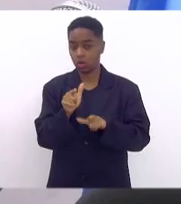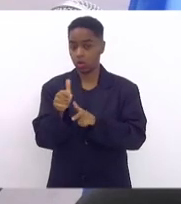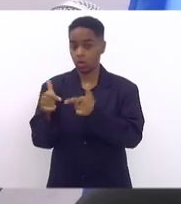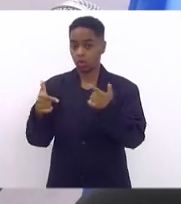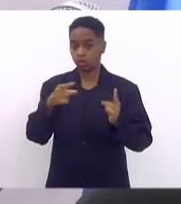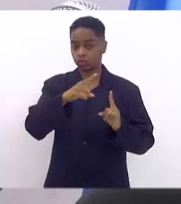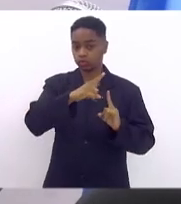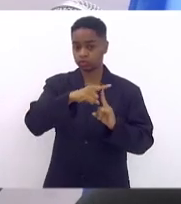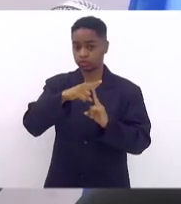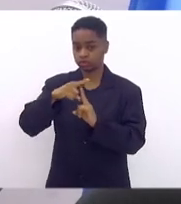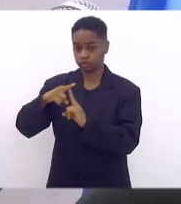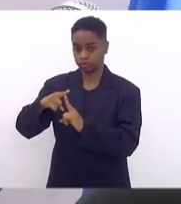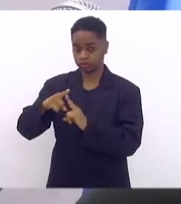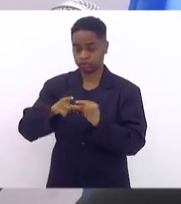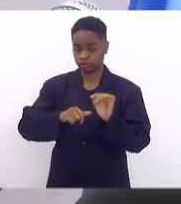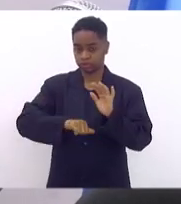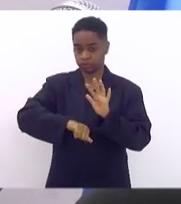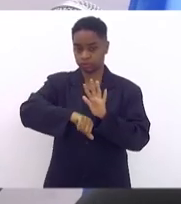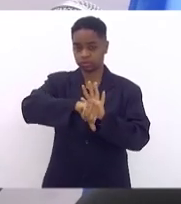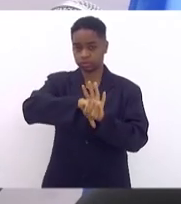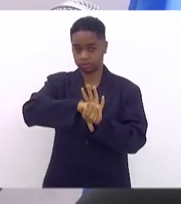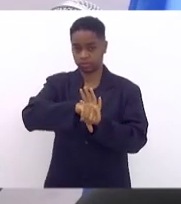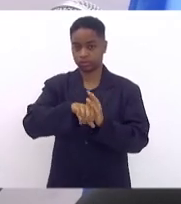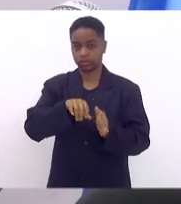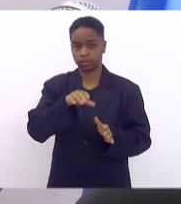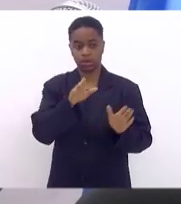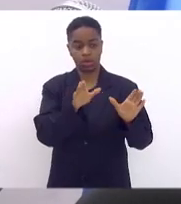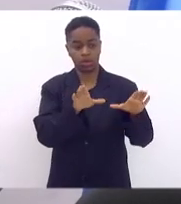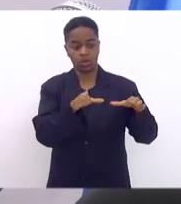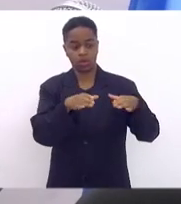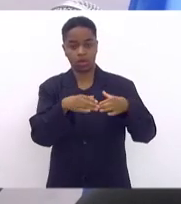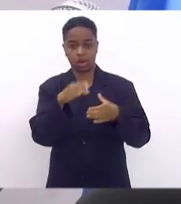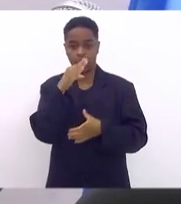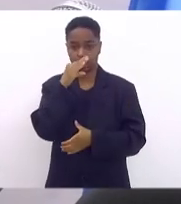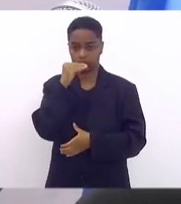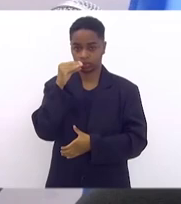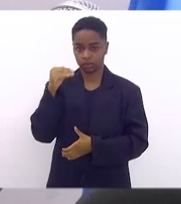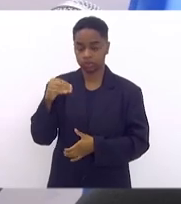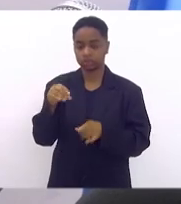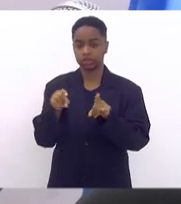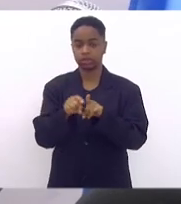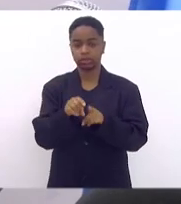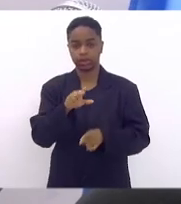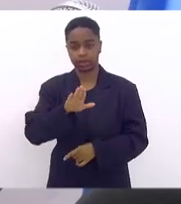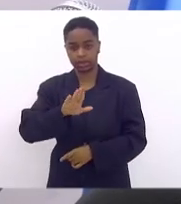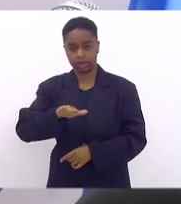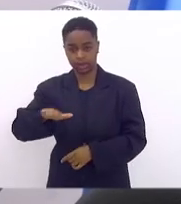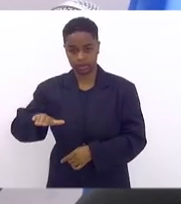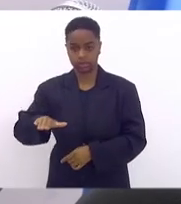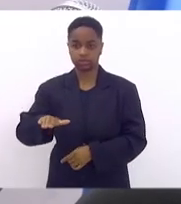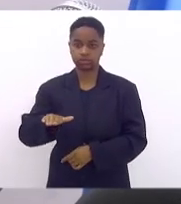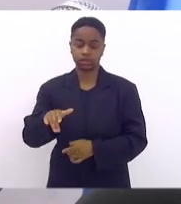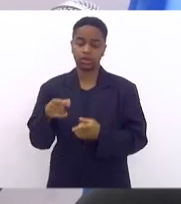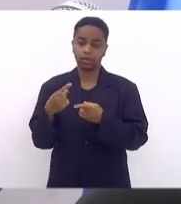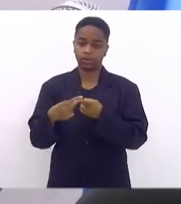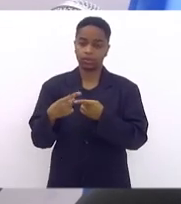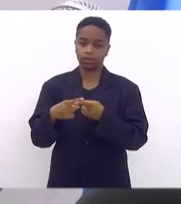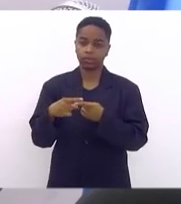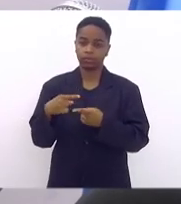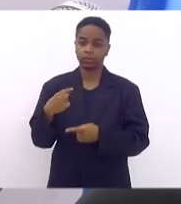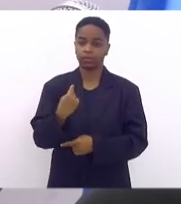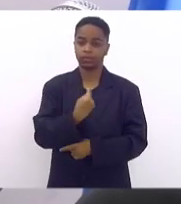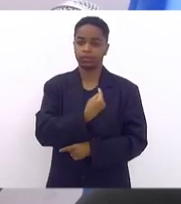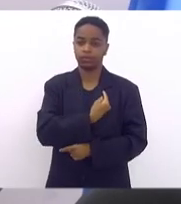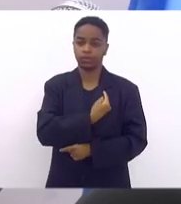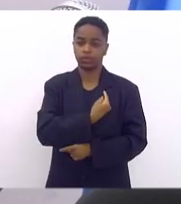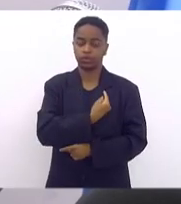de crimes, né, as adolescentes, as próprias crianças também, porque a criança aí a gente volta lá para a pedofilia,